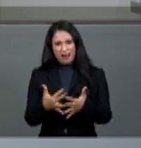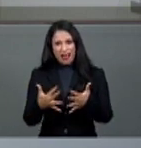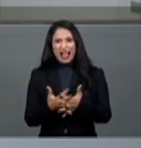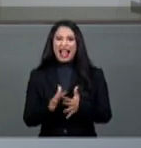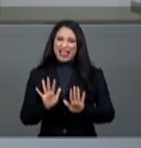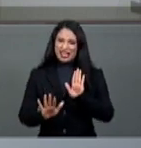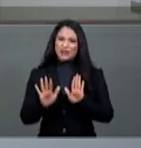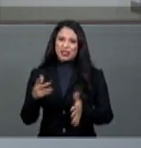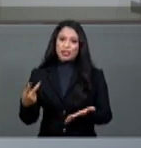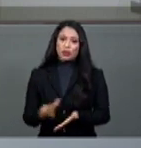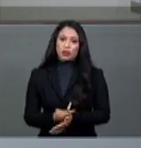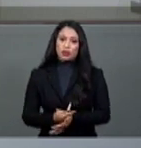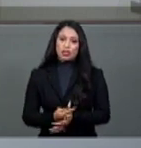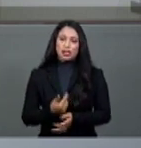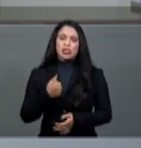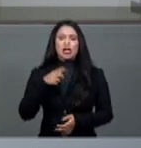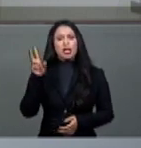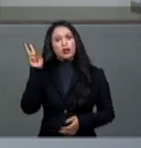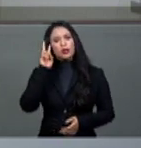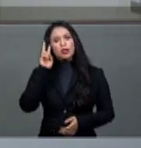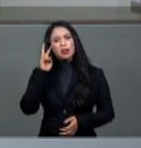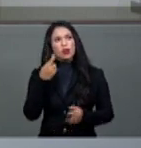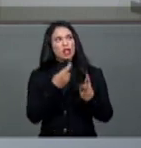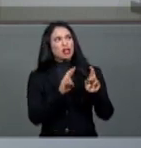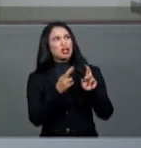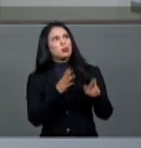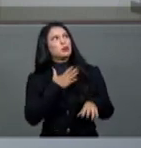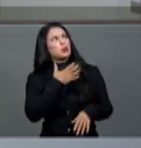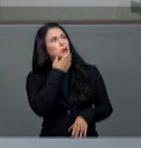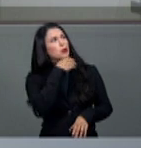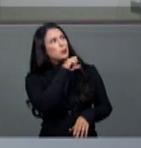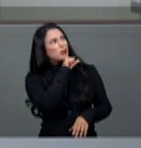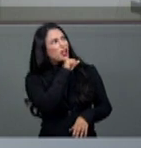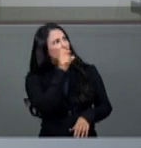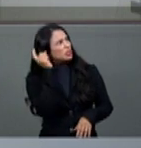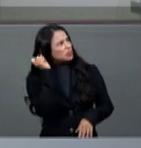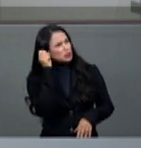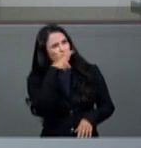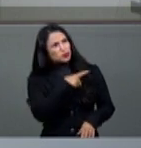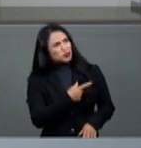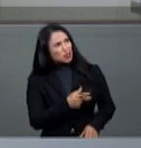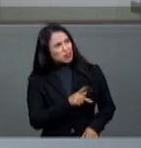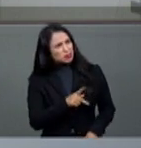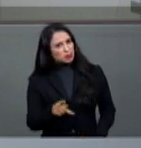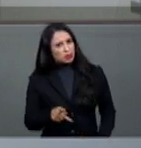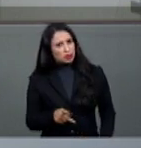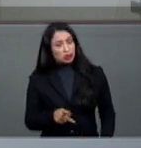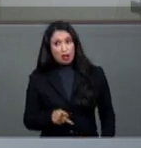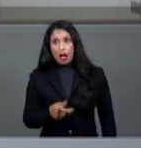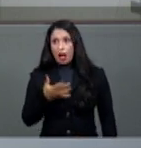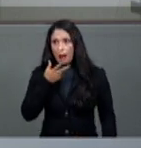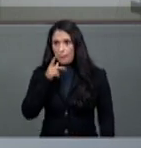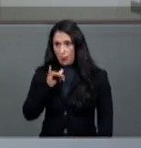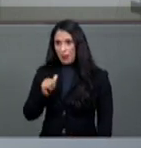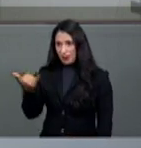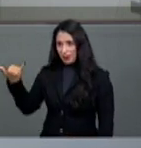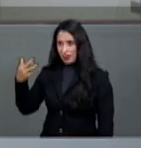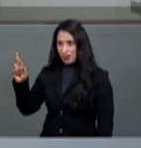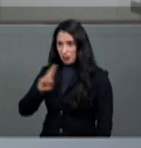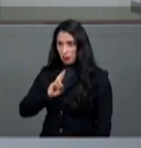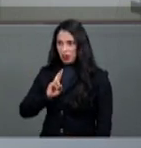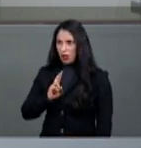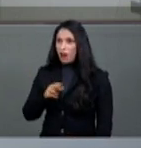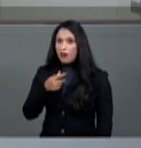eu reclamei aqui durante a período da minha presidência para o meu pai nosso tô achando difícil demais eu te ele falou que na faixa